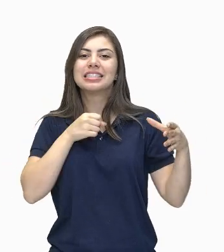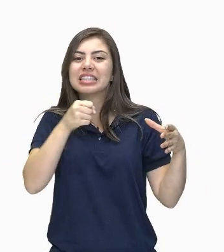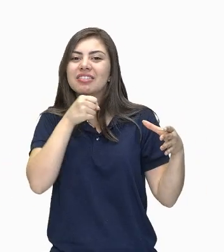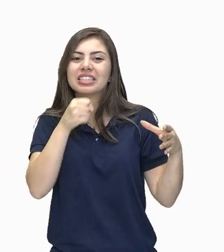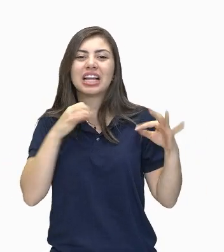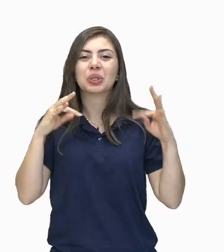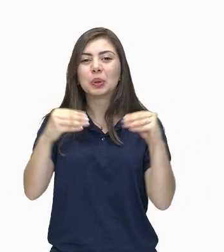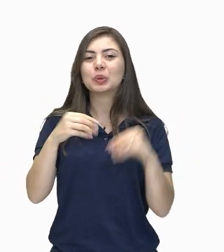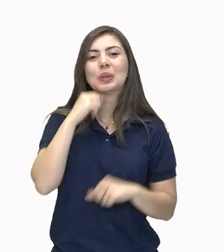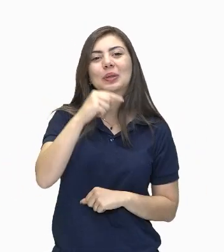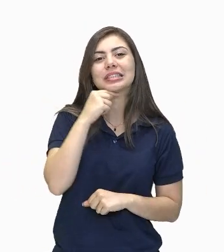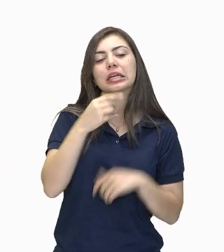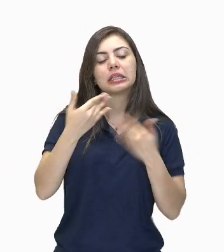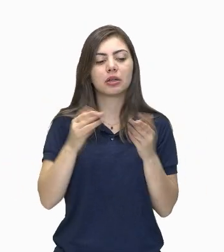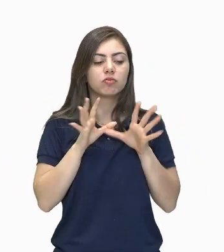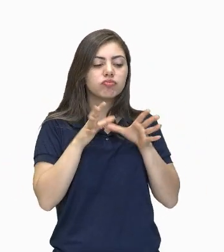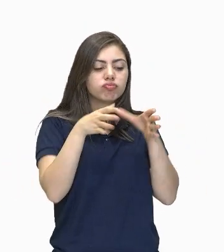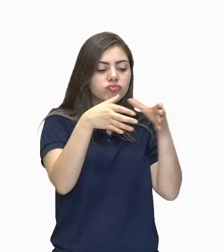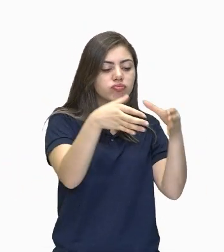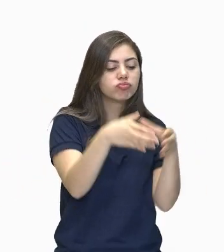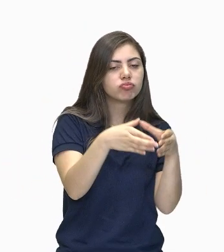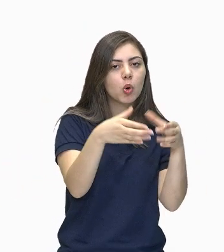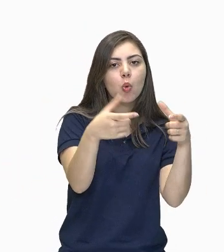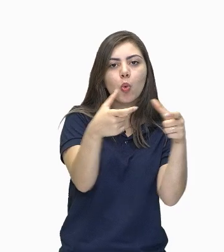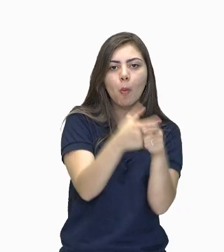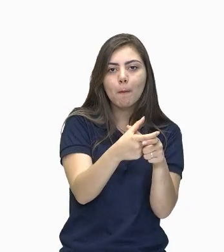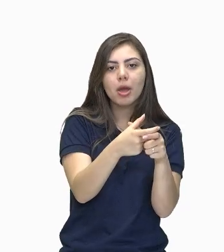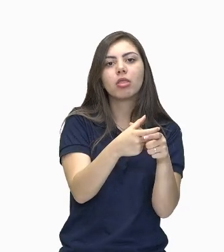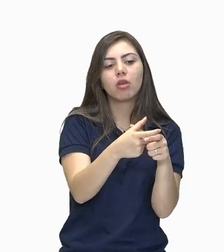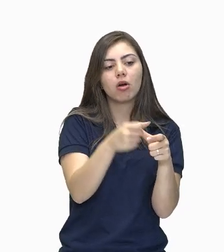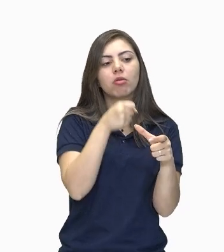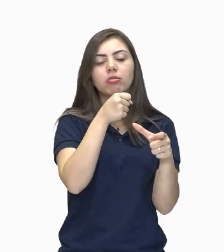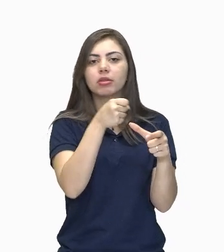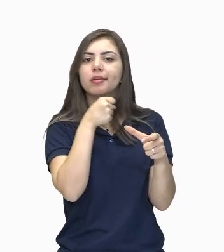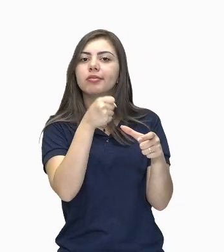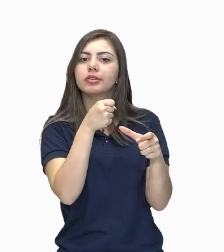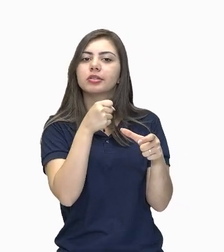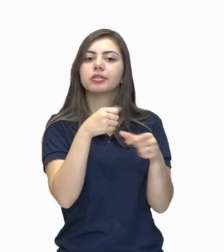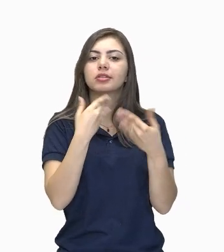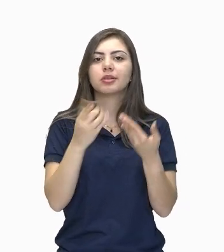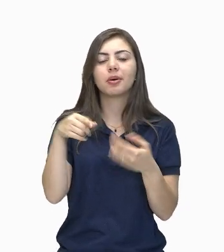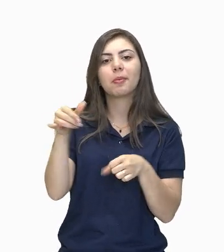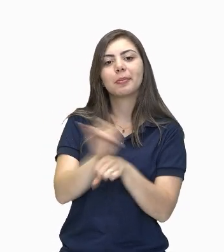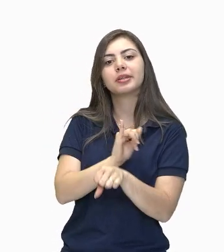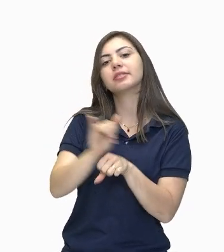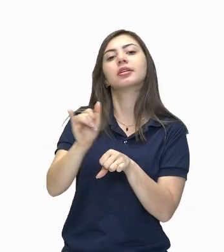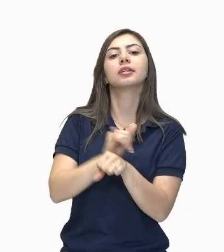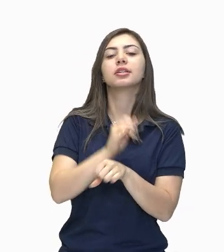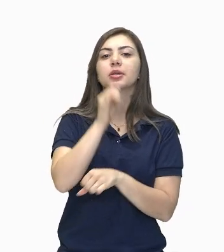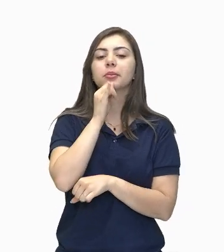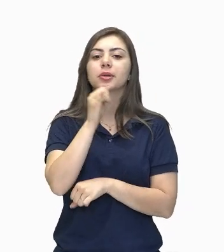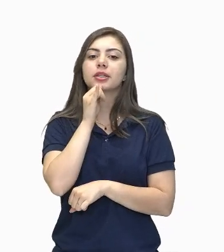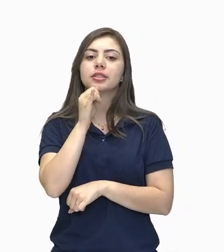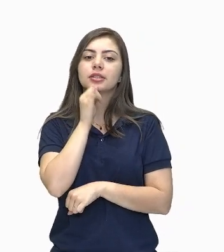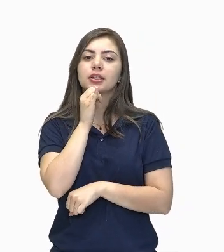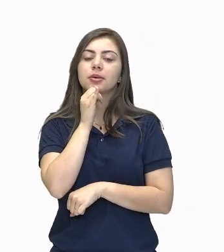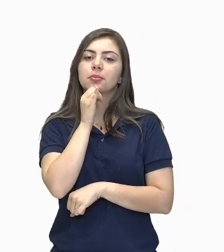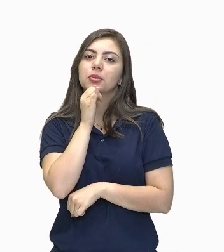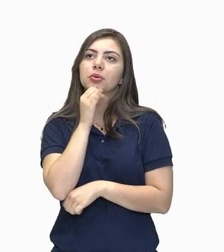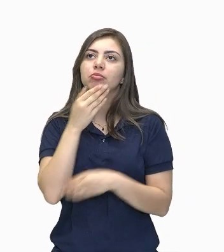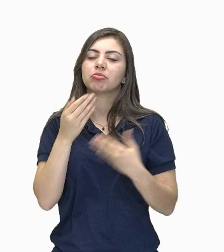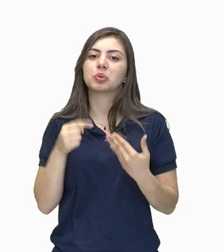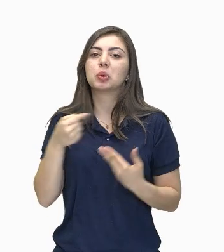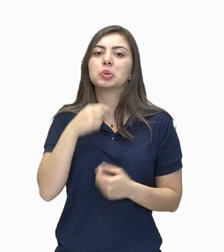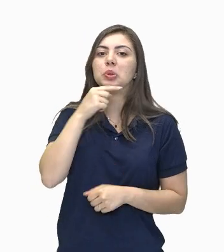fácil da gente entrar no contexto, né? Essa técnica, ela é usada quando não é viável, né, por custo,